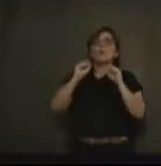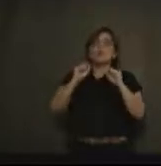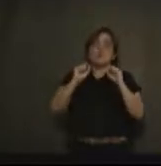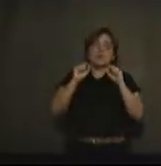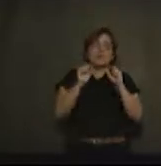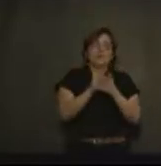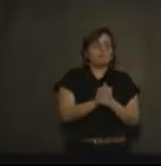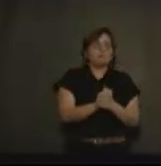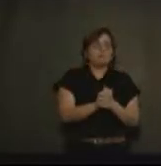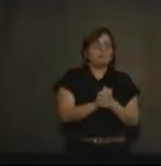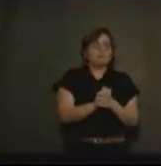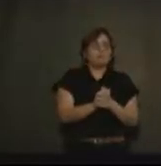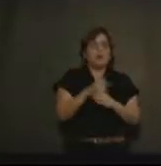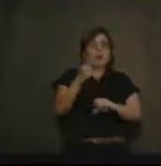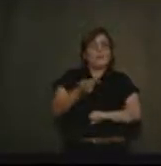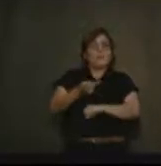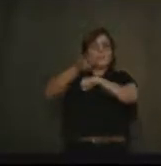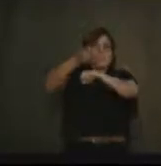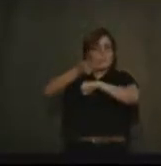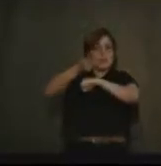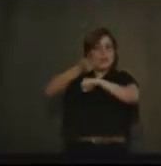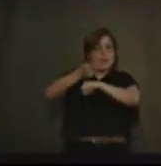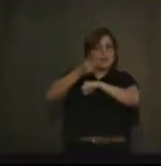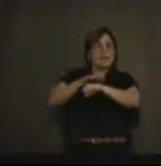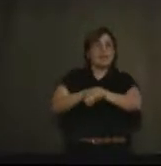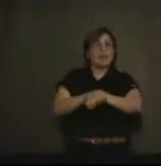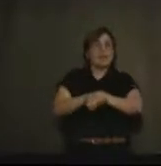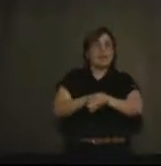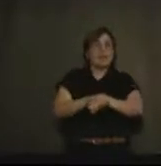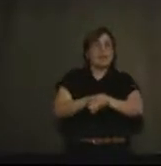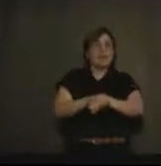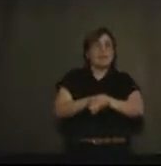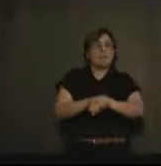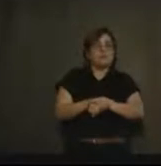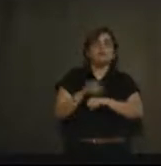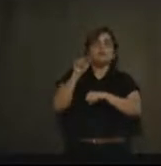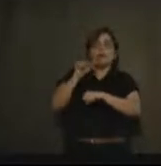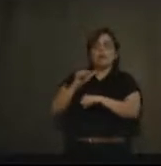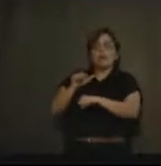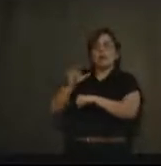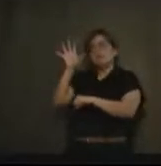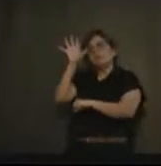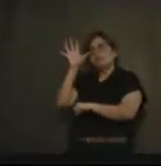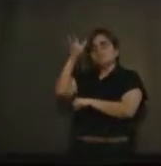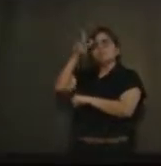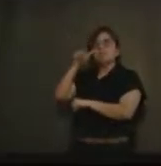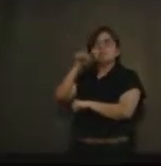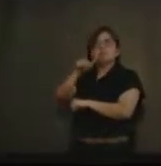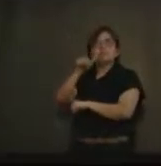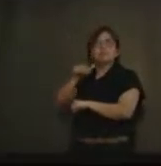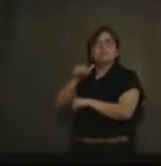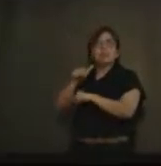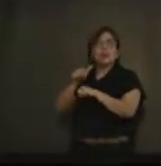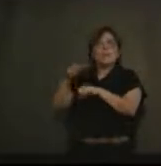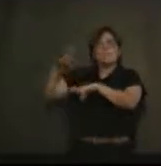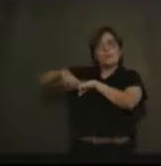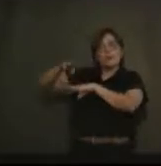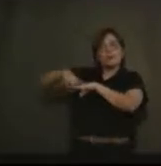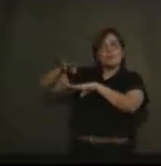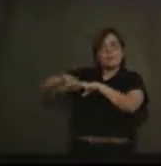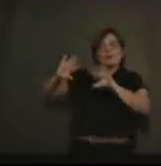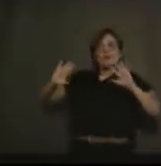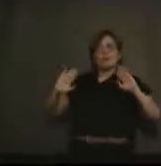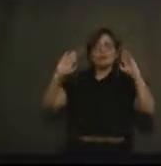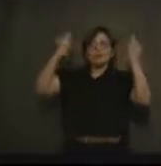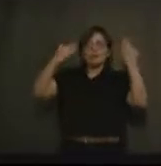O prêmio, a iniciativa de ter um prêmio matemático para comemorar o aniversário do rei foi muito mais